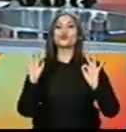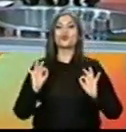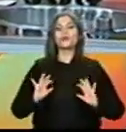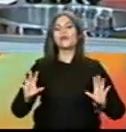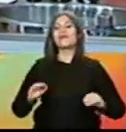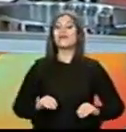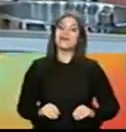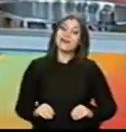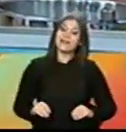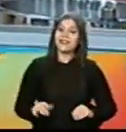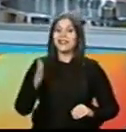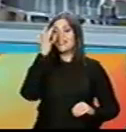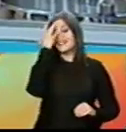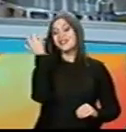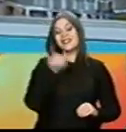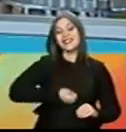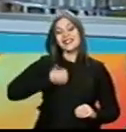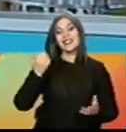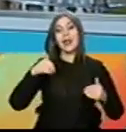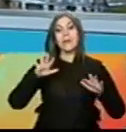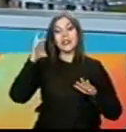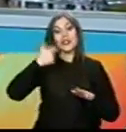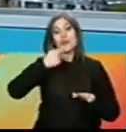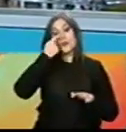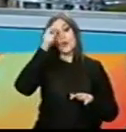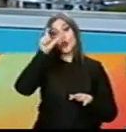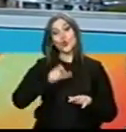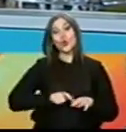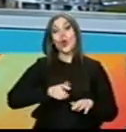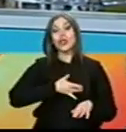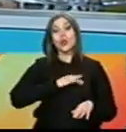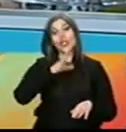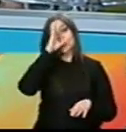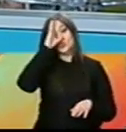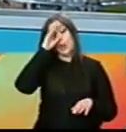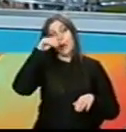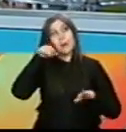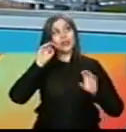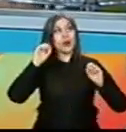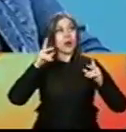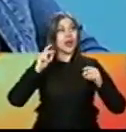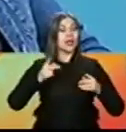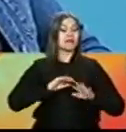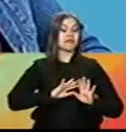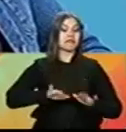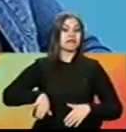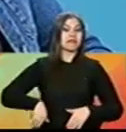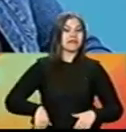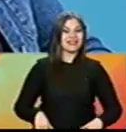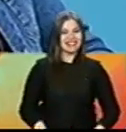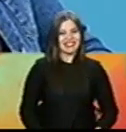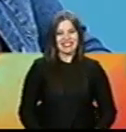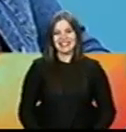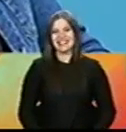tudo explicado, isso é mais fácil. É. Se bem que eu preferi que fosses do Sporting, mas pronto. É que... Ah, desta vez passa.